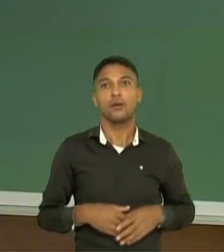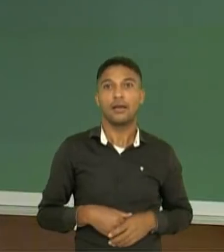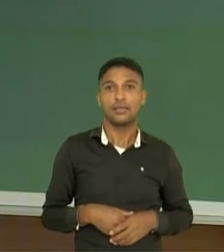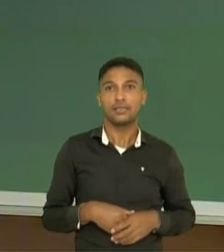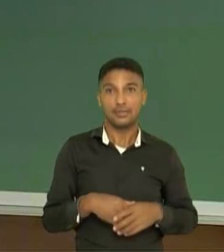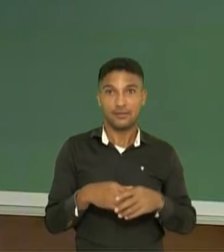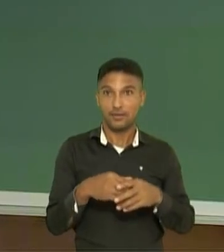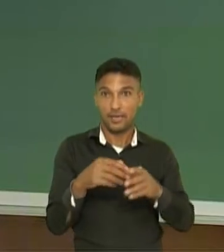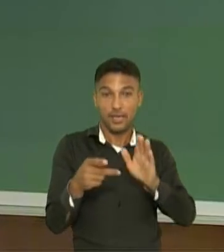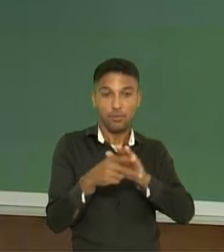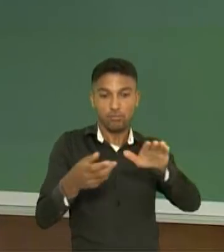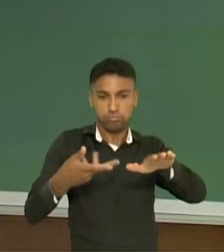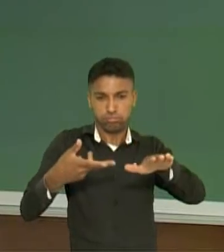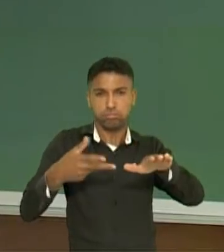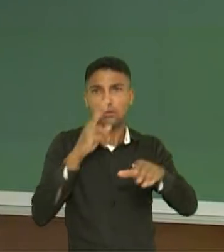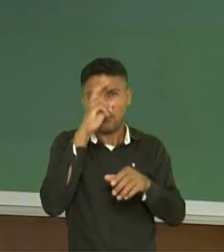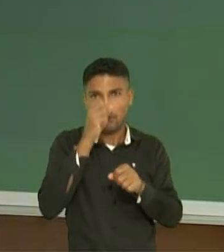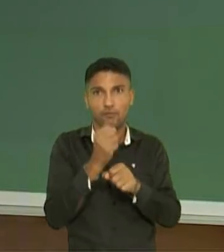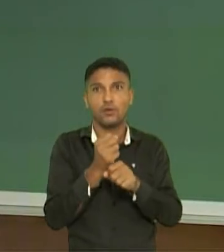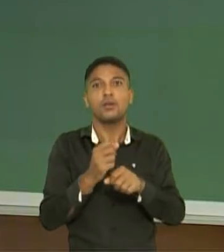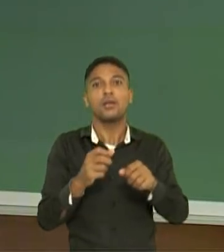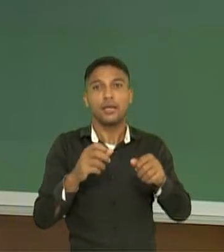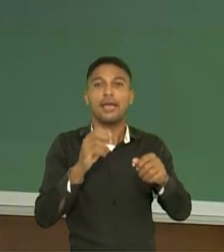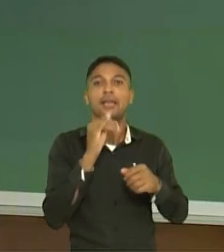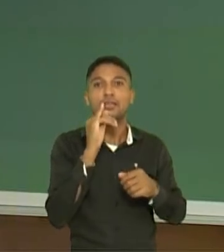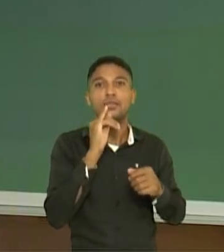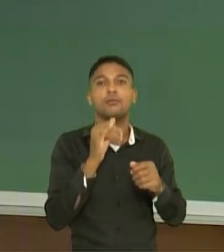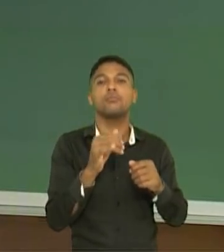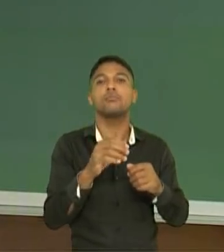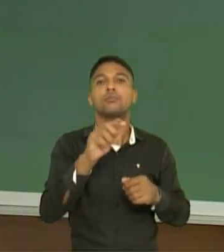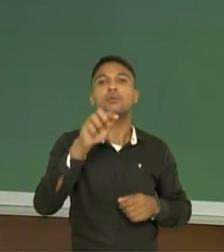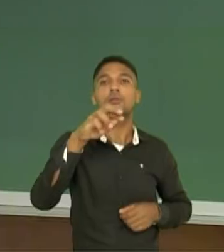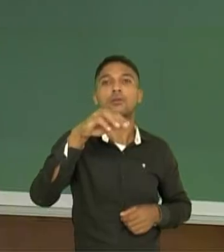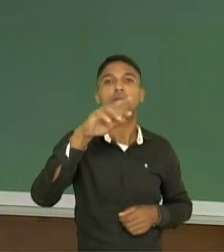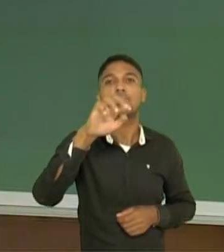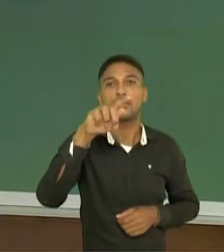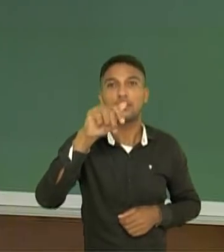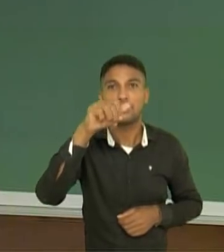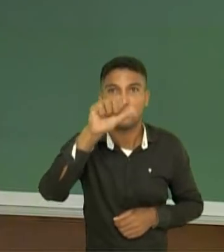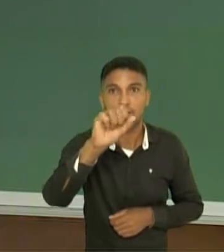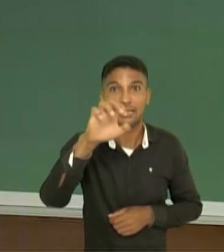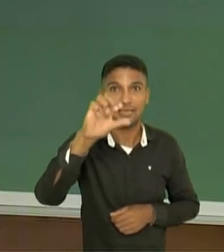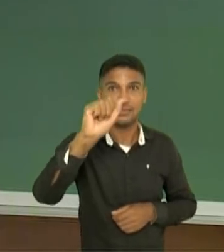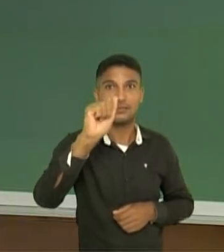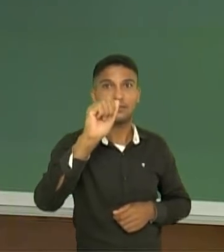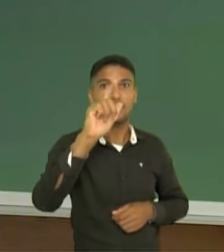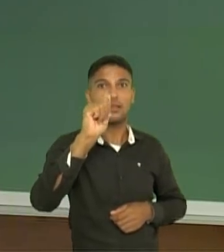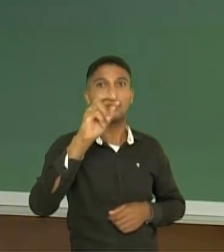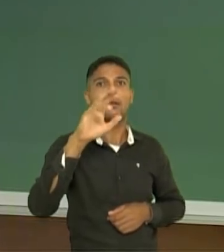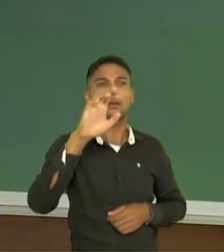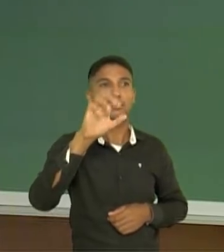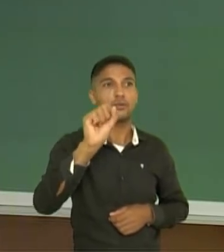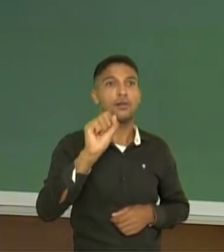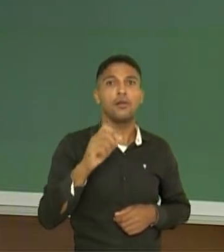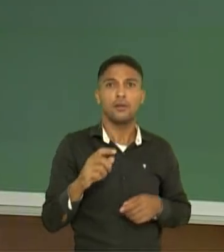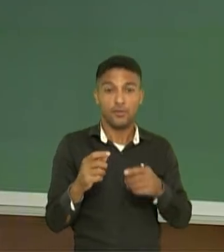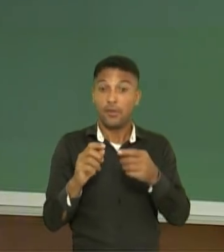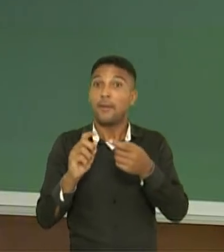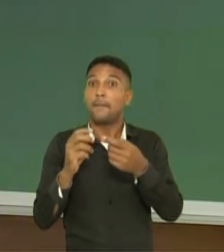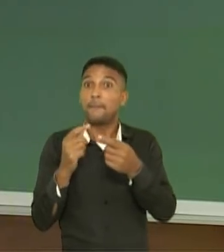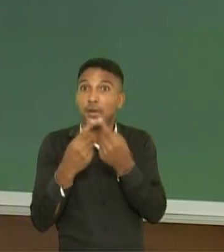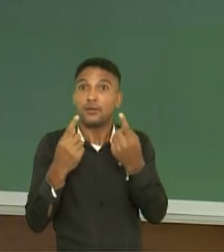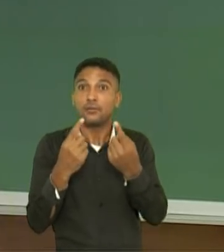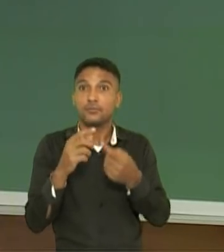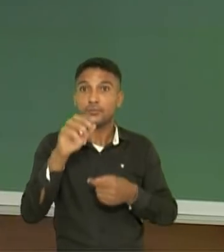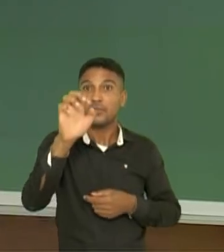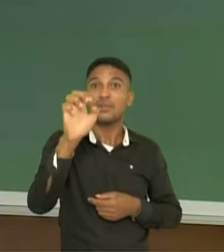também acertou. Massa e impulso são exemplos de grandezas escalares. Aqui que o Joãozinho errou, porque impulso é uma força